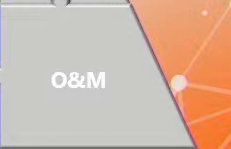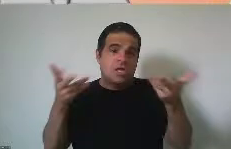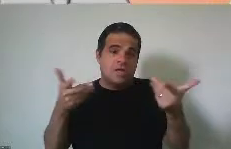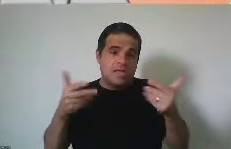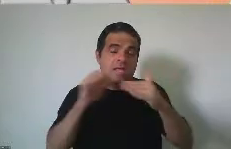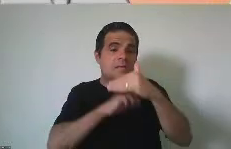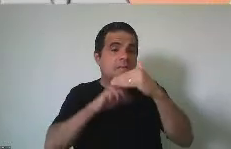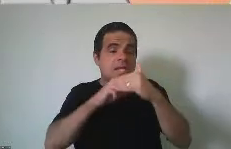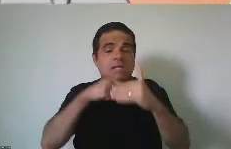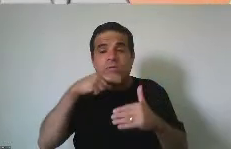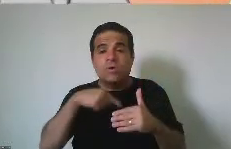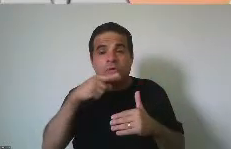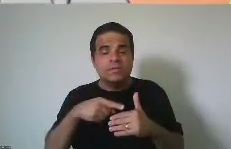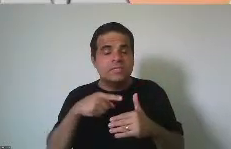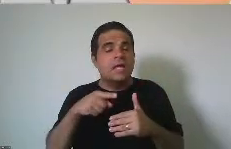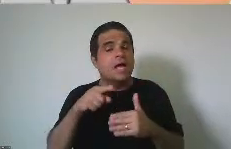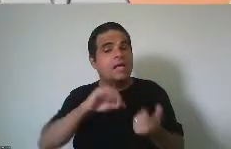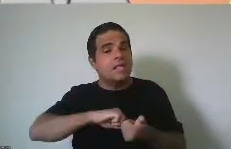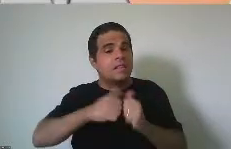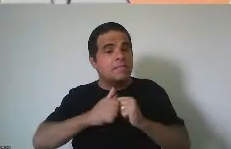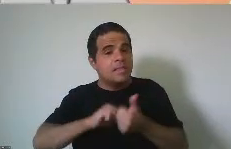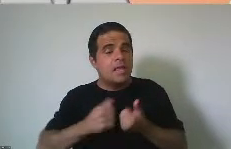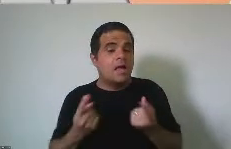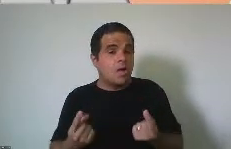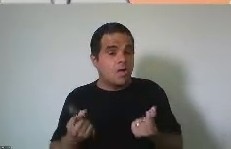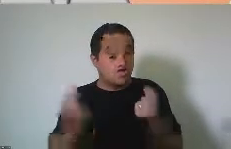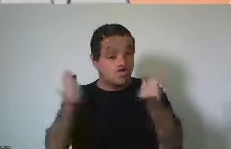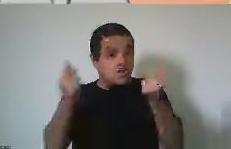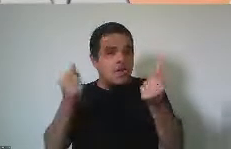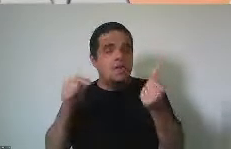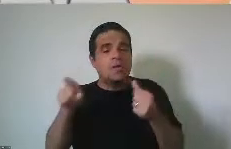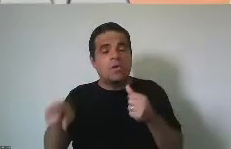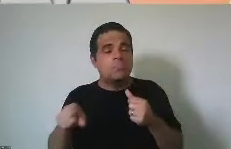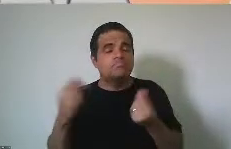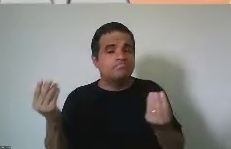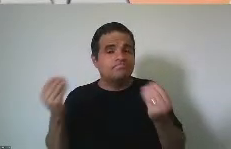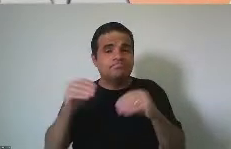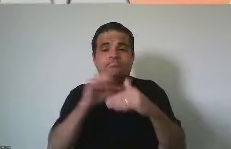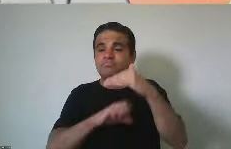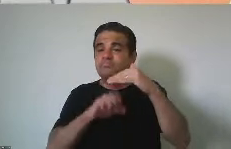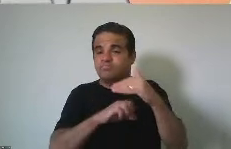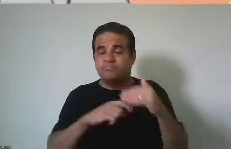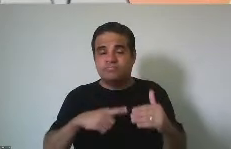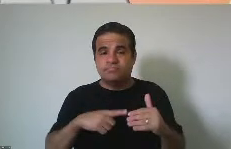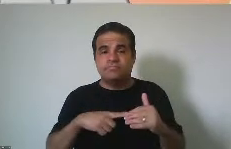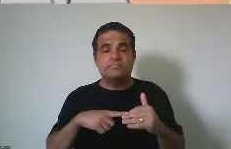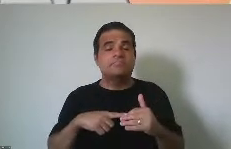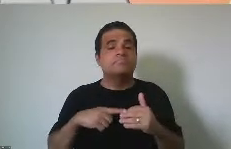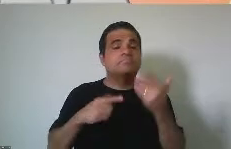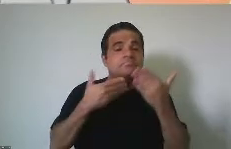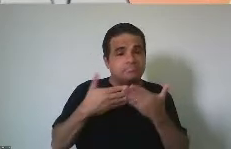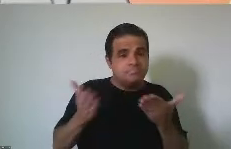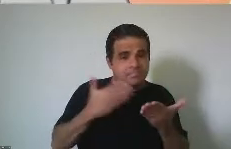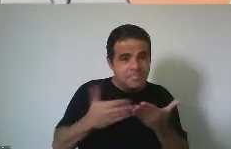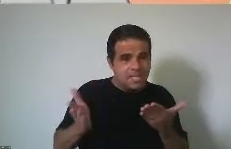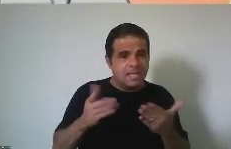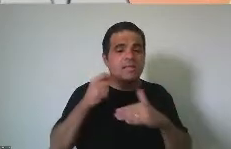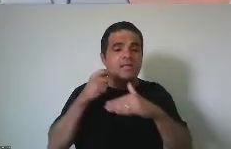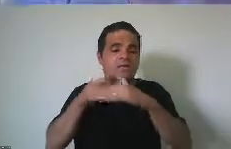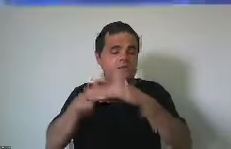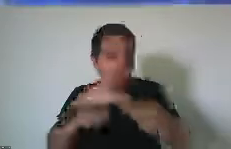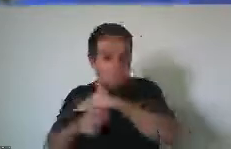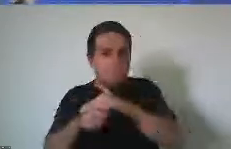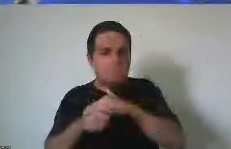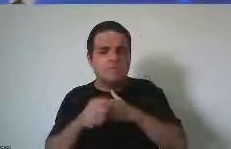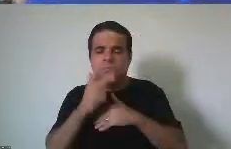conselho executar o valor do banco impressionistas tem uma perda real do seu investimentos que